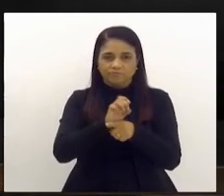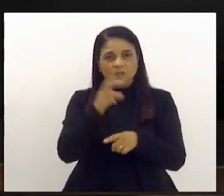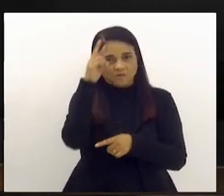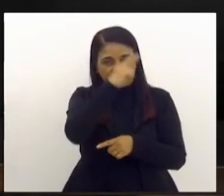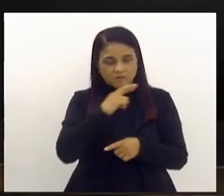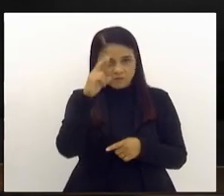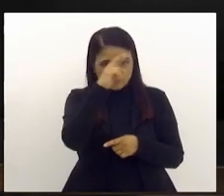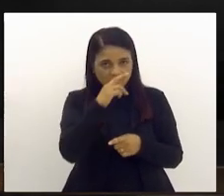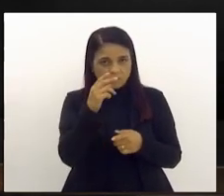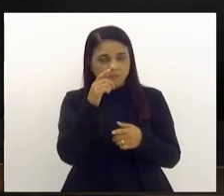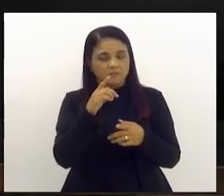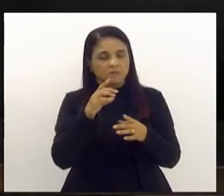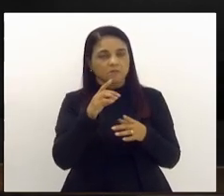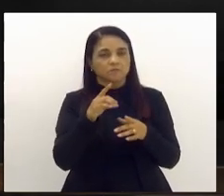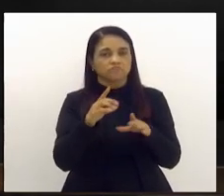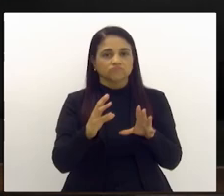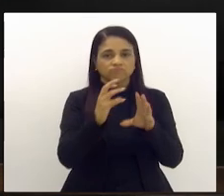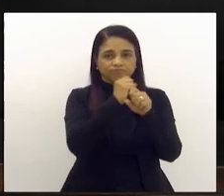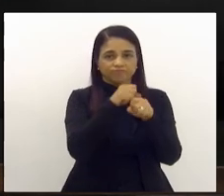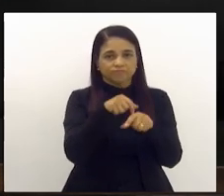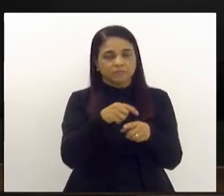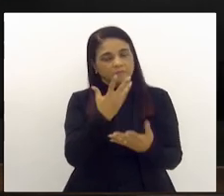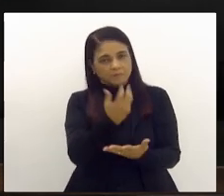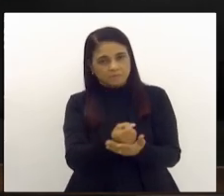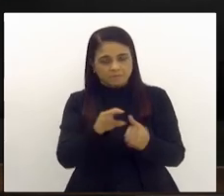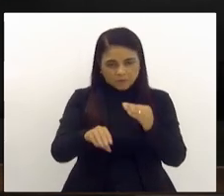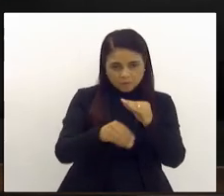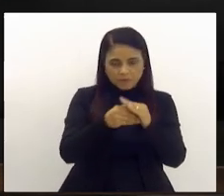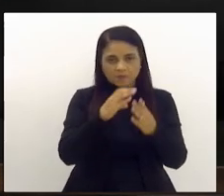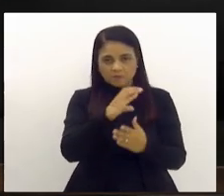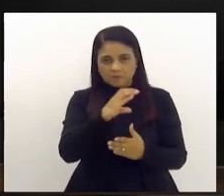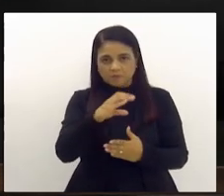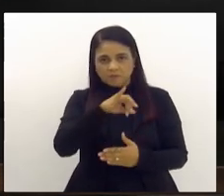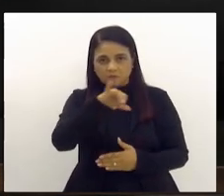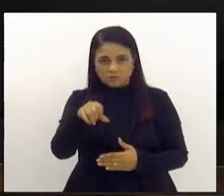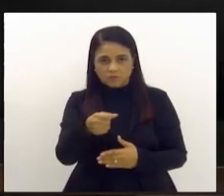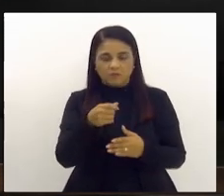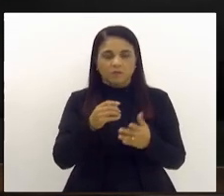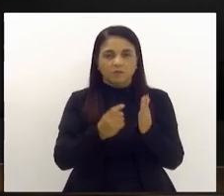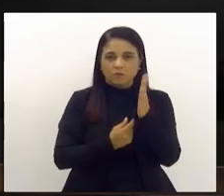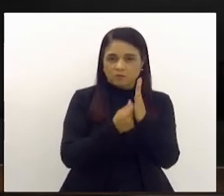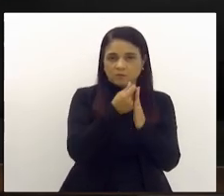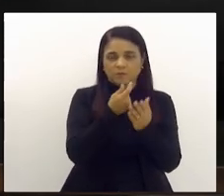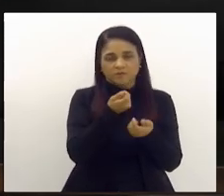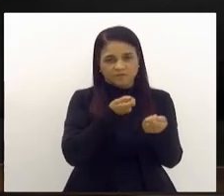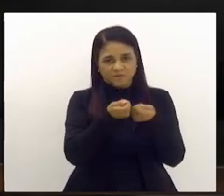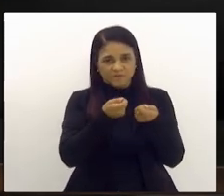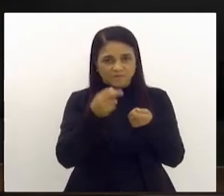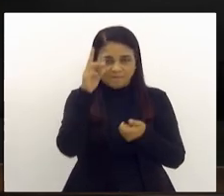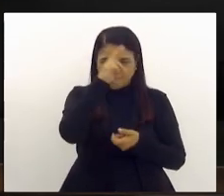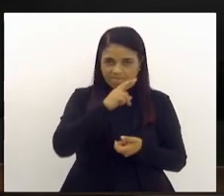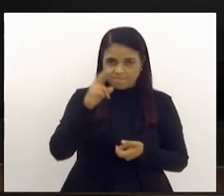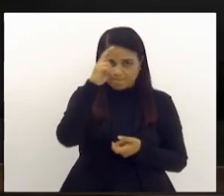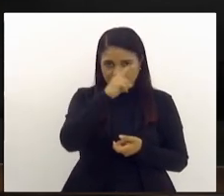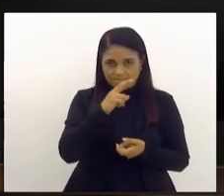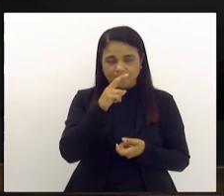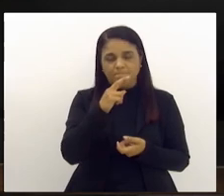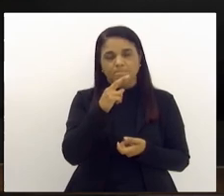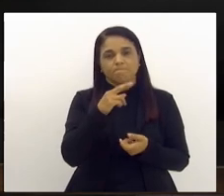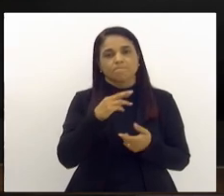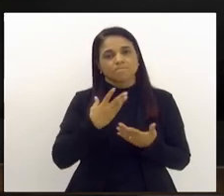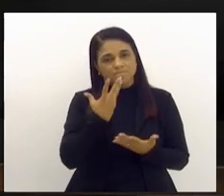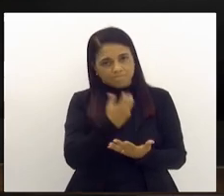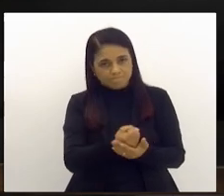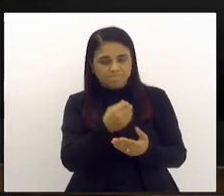Fiscalização dos Tributos Estaduais, favorável com a emenda da CCJ, e de Orçamento, Finanças, Fiscalização Financeira e Controle,